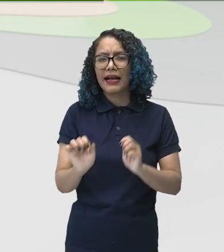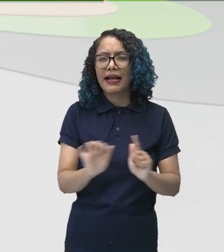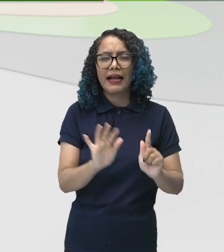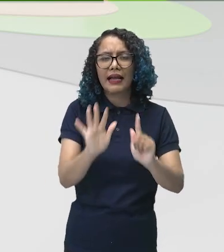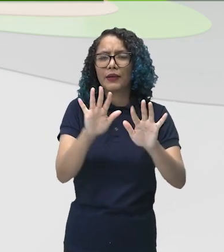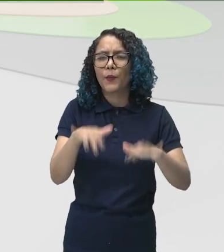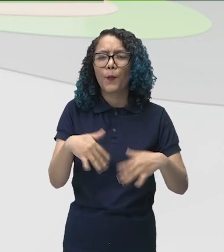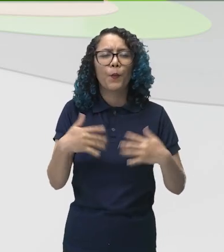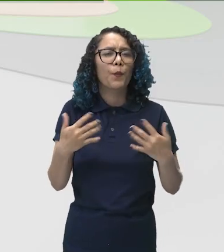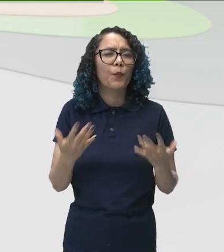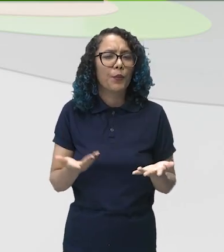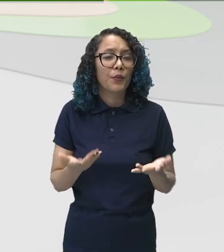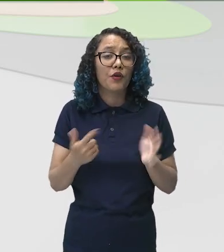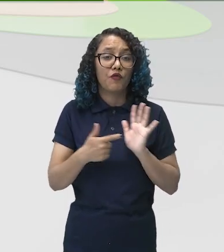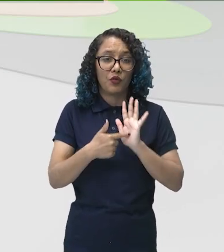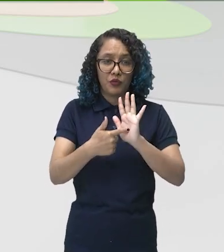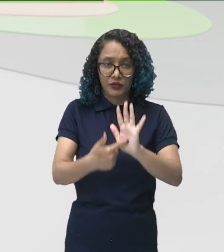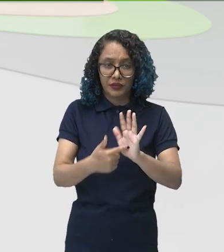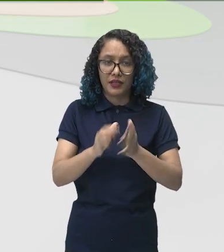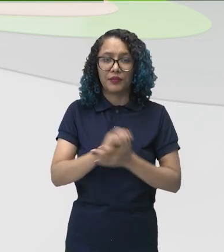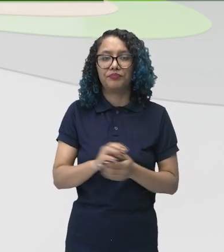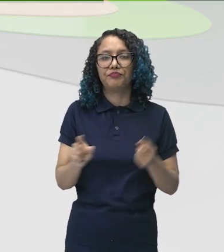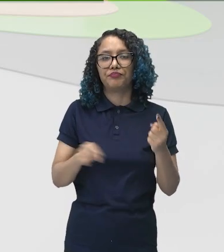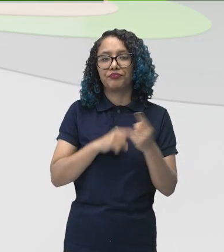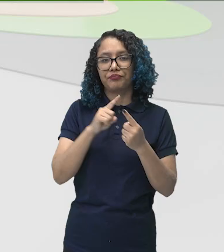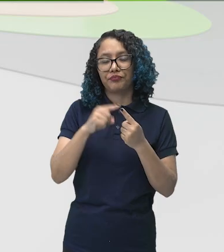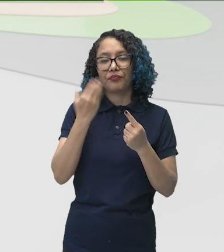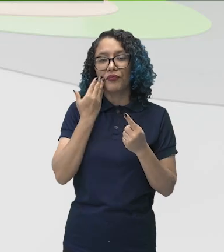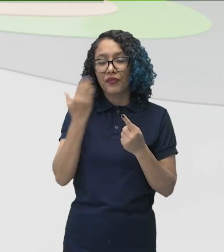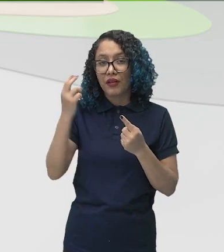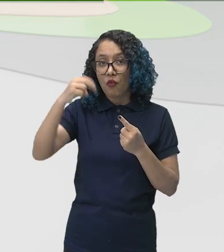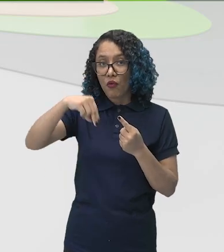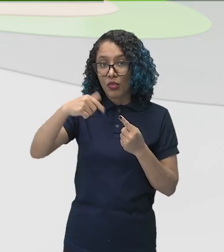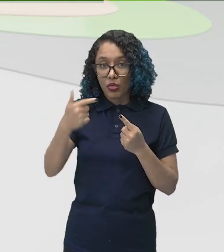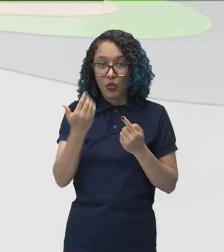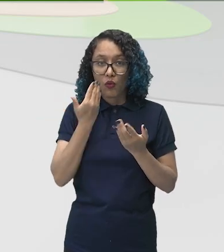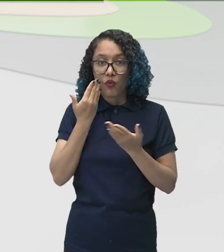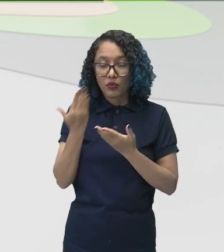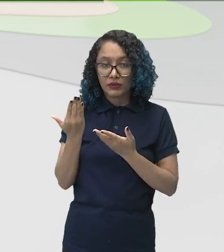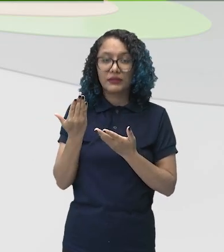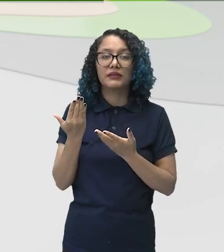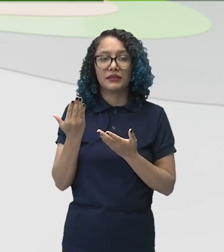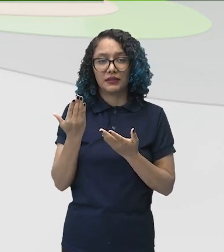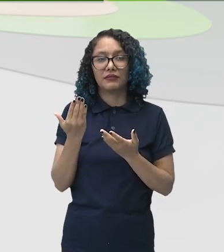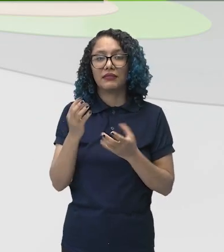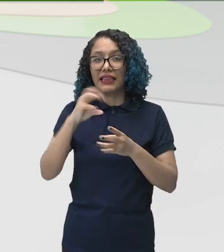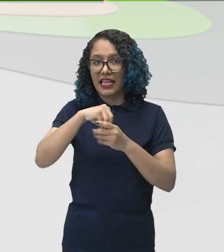vocês podem verificar listados aí. Nitrogênio. Nessa atmosfera terrestre